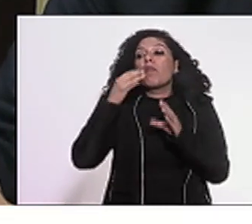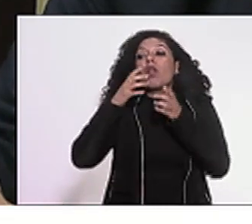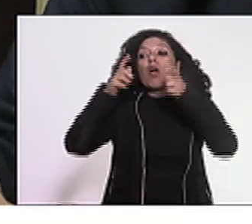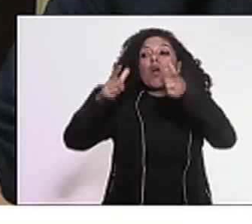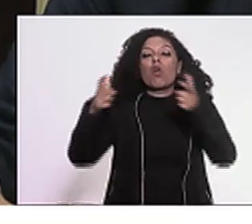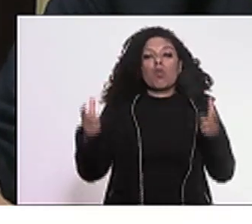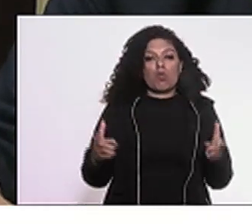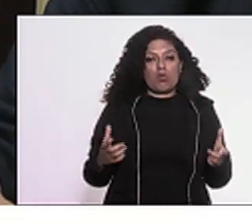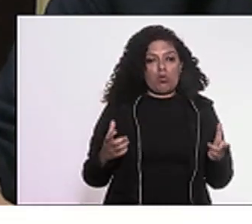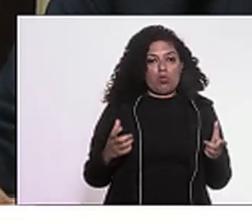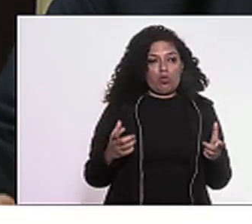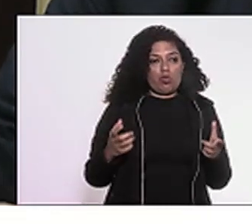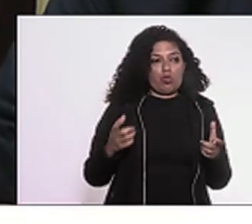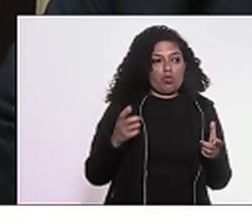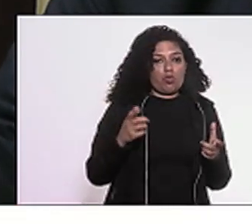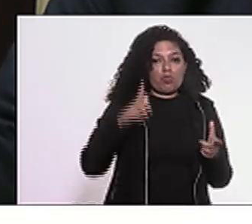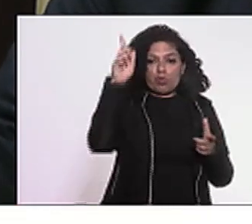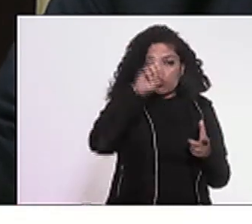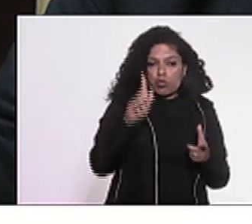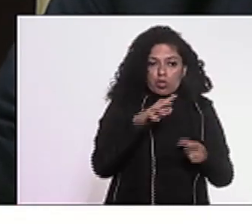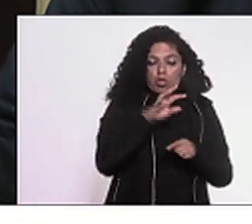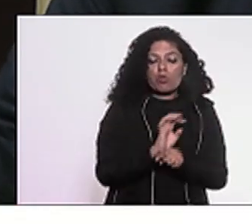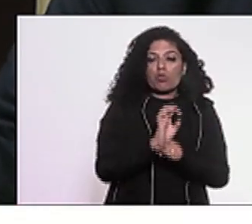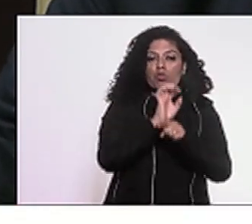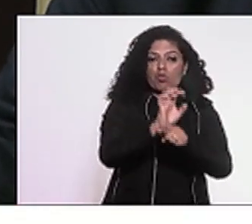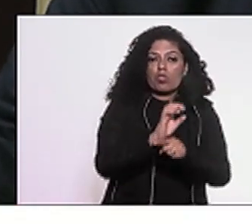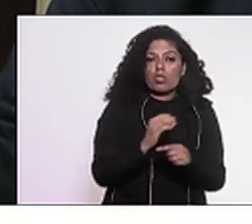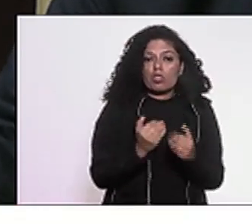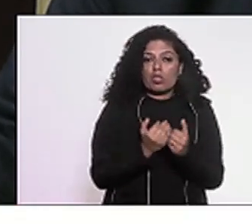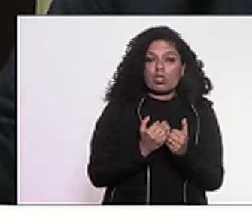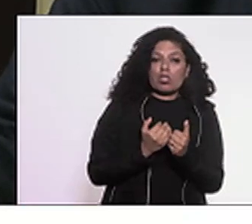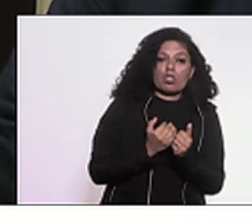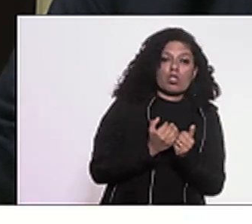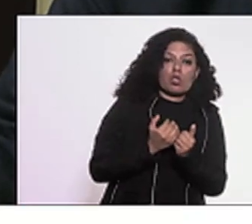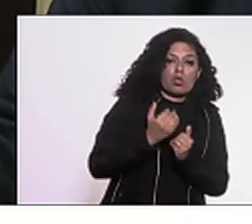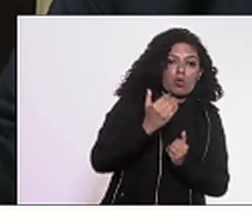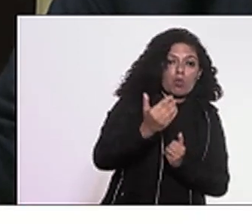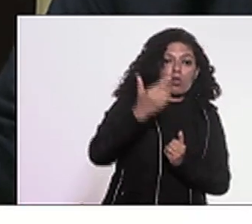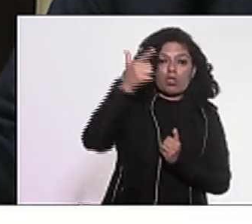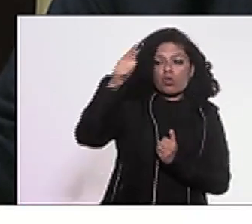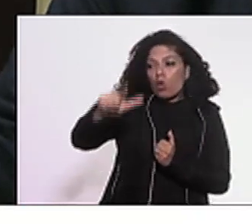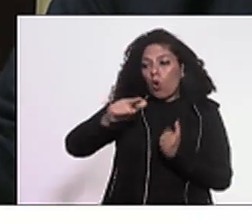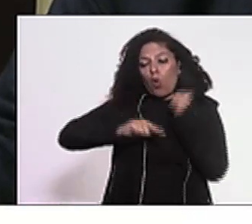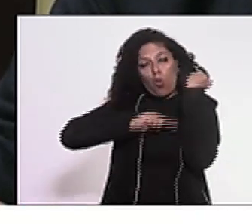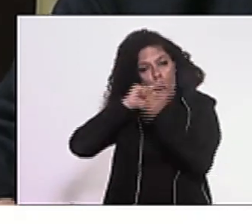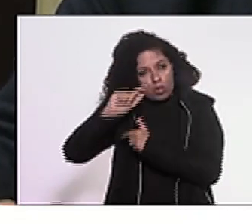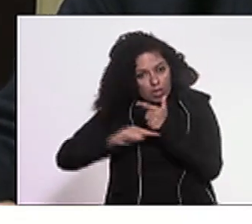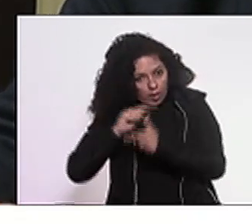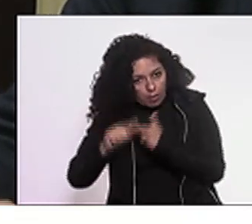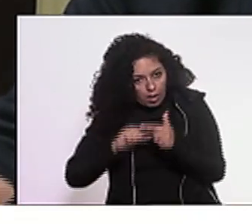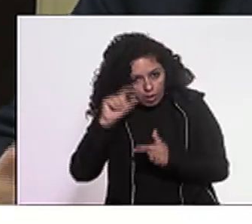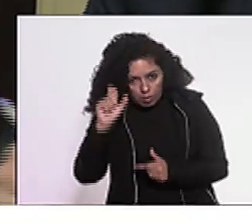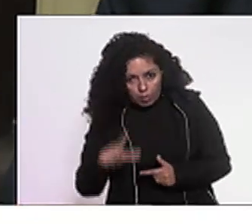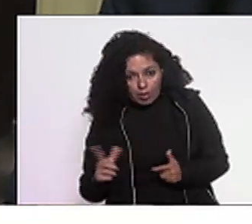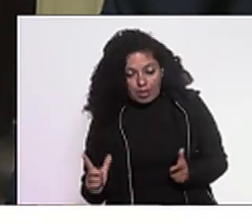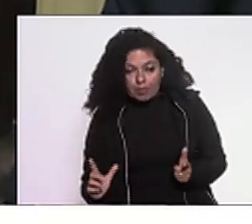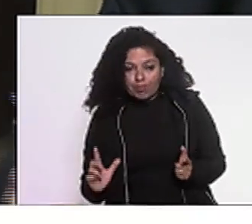a Corregedoria Geral do Estado? E lá abre-se um outro procedimento? Acho assim, que